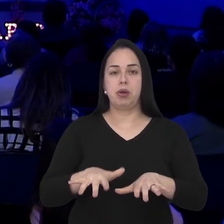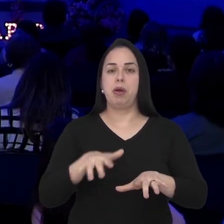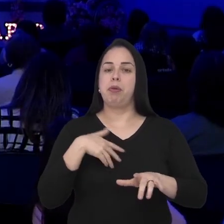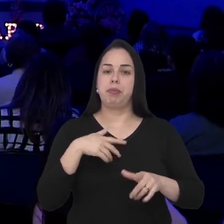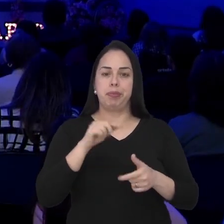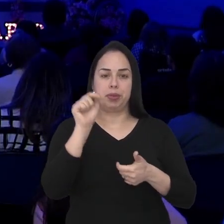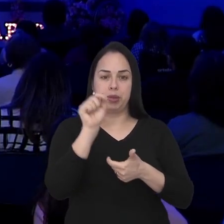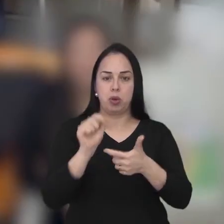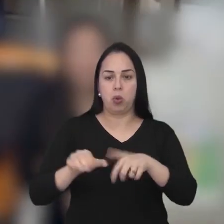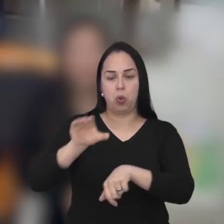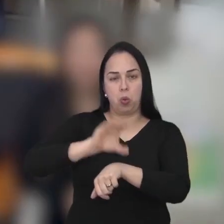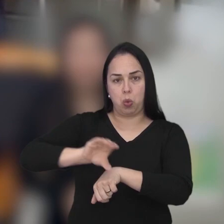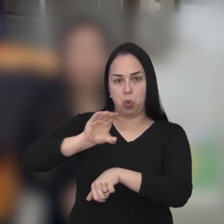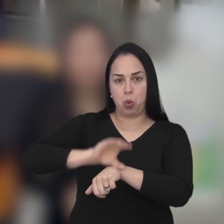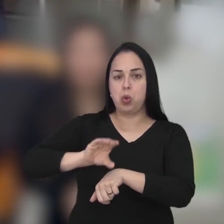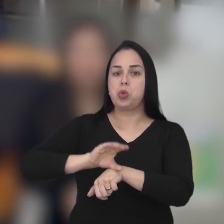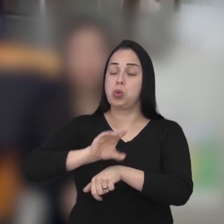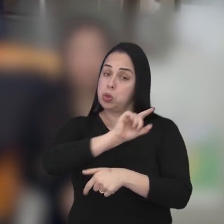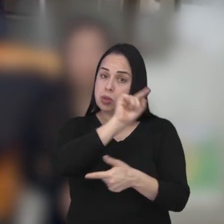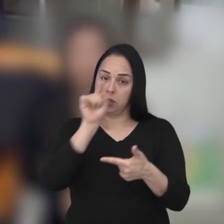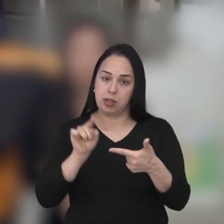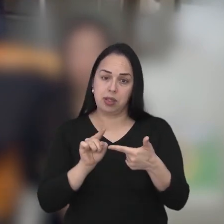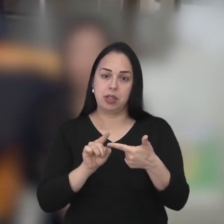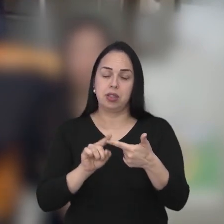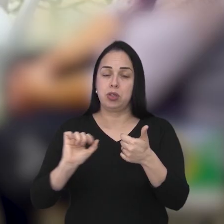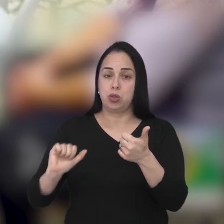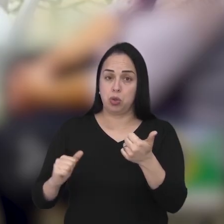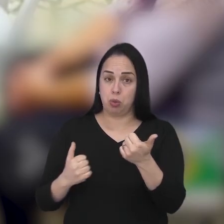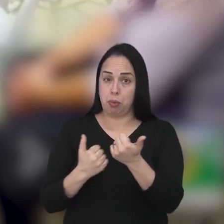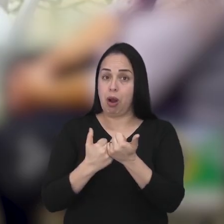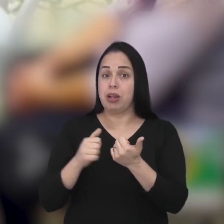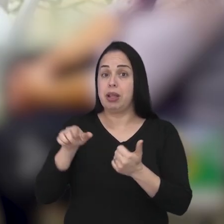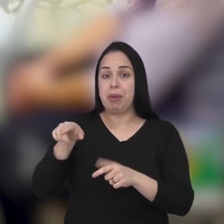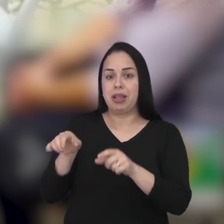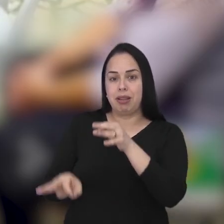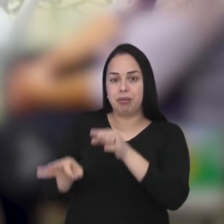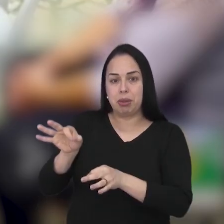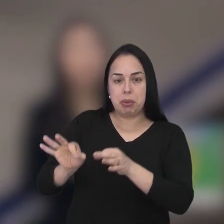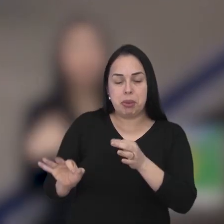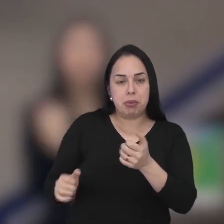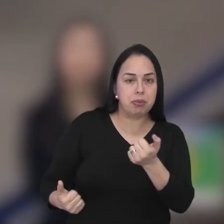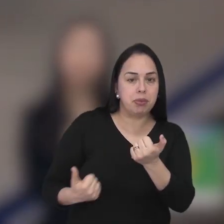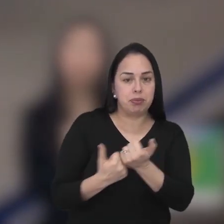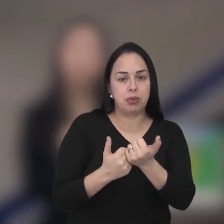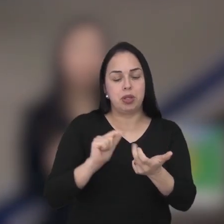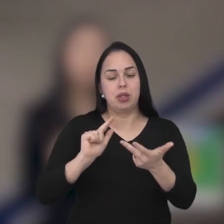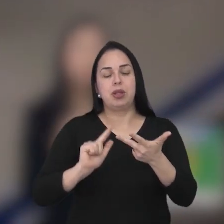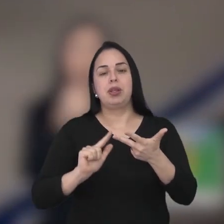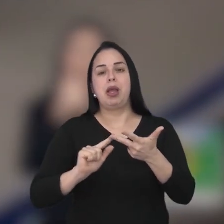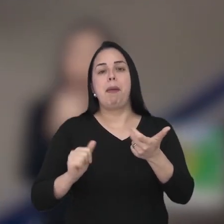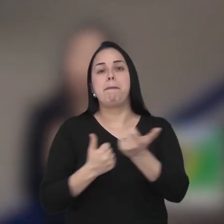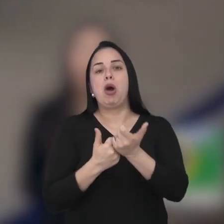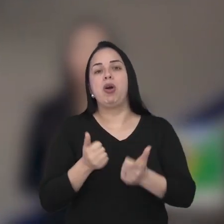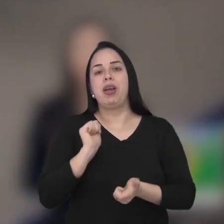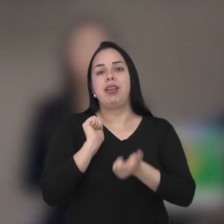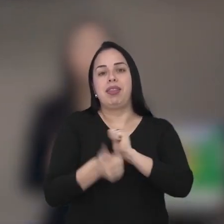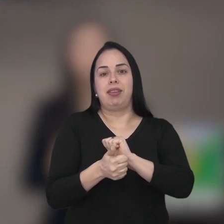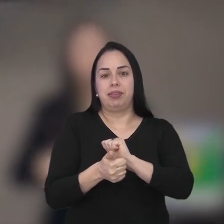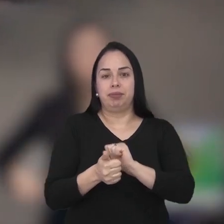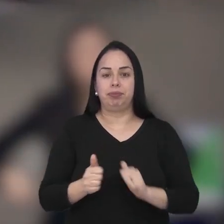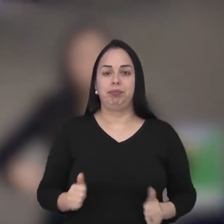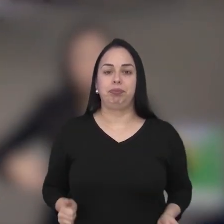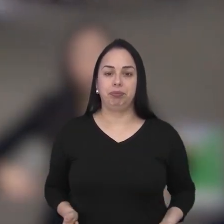de reabilitação, cursos profissionalizantes, suporte jurídico e apoio a modalidades